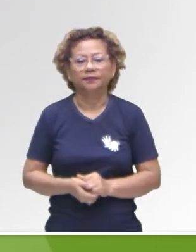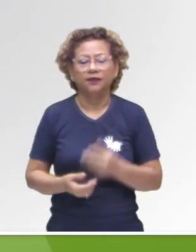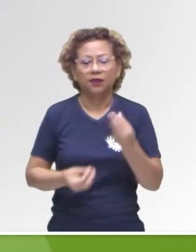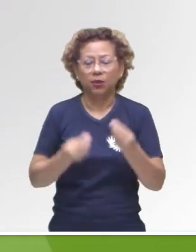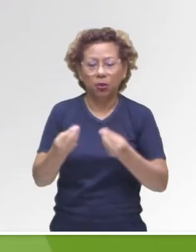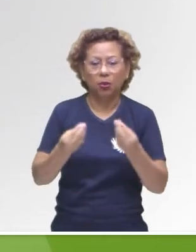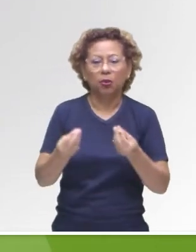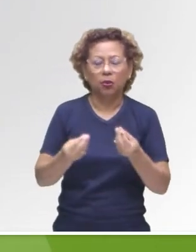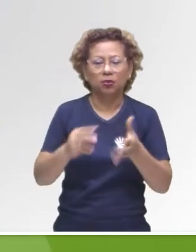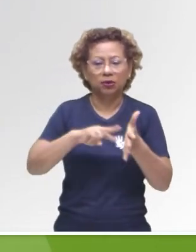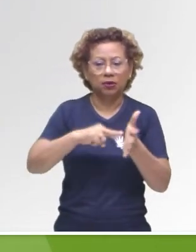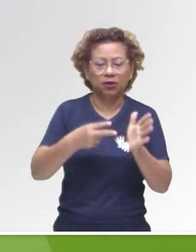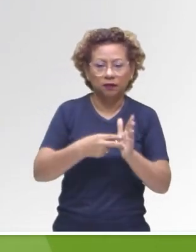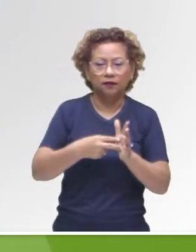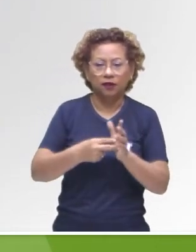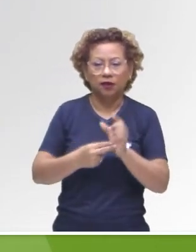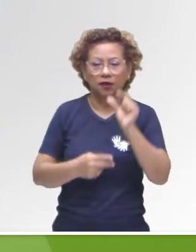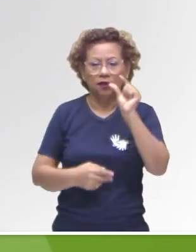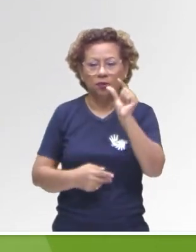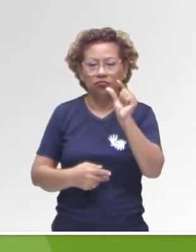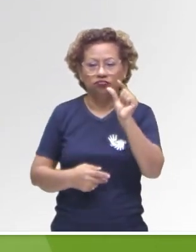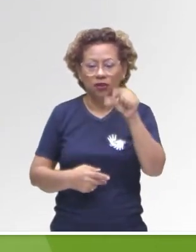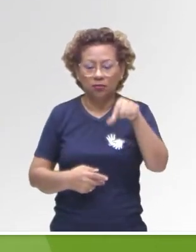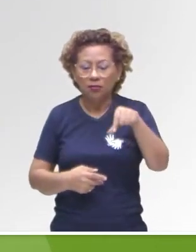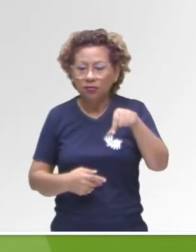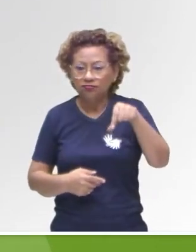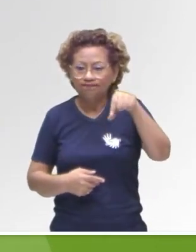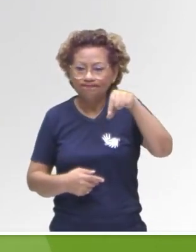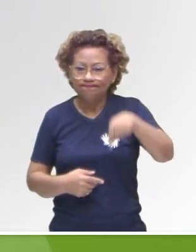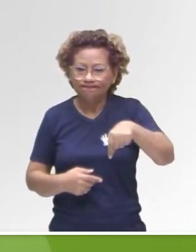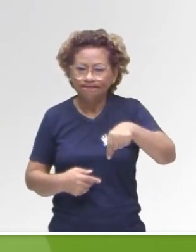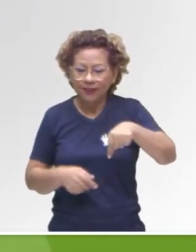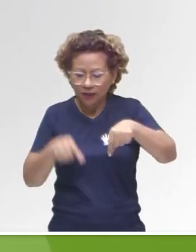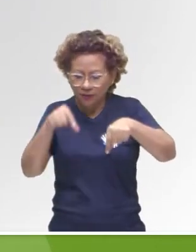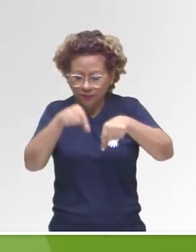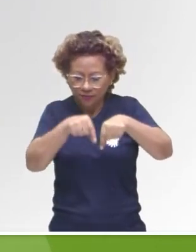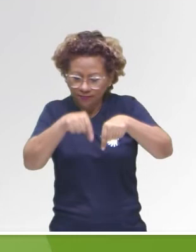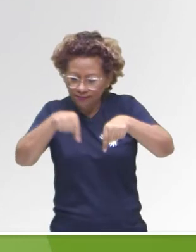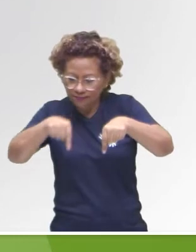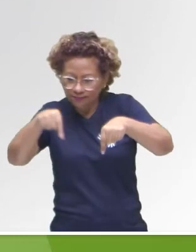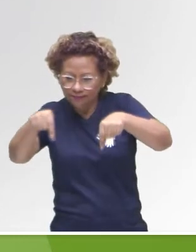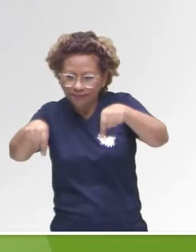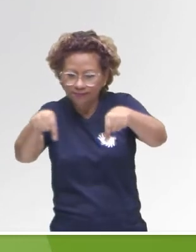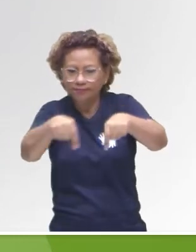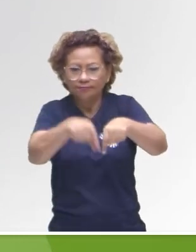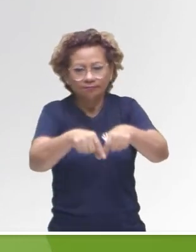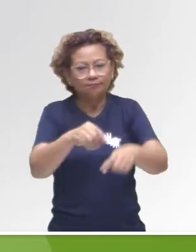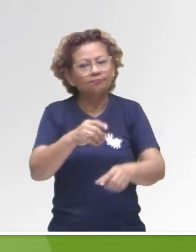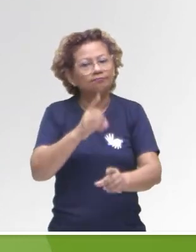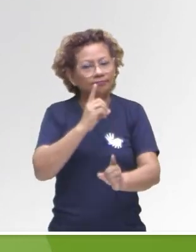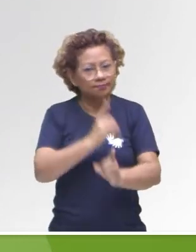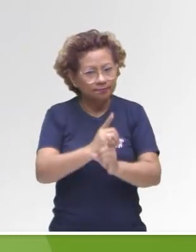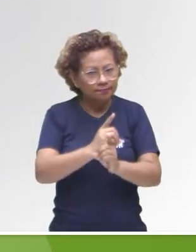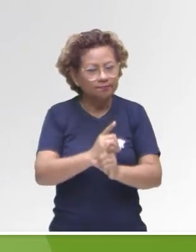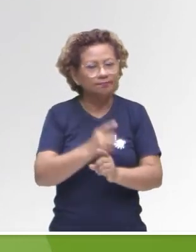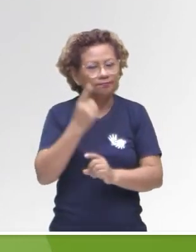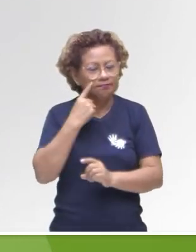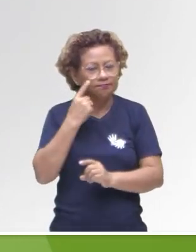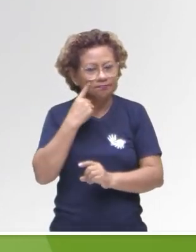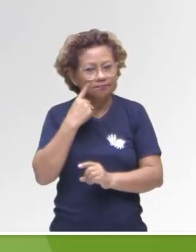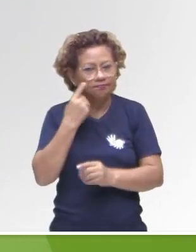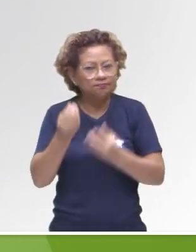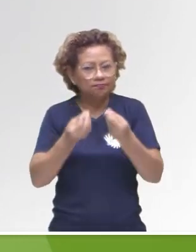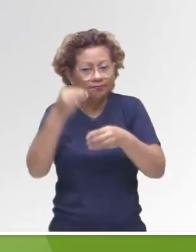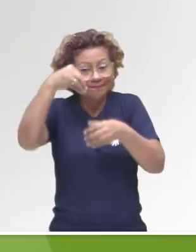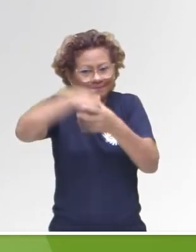o capacitor. E você vê aqui, nesse esquema, você vê a representação